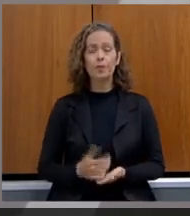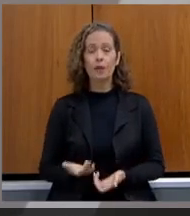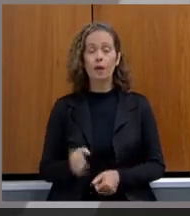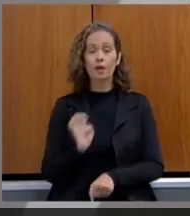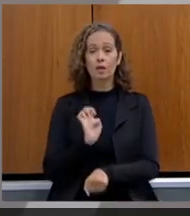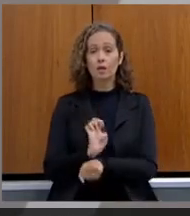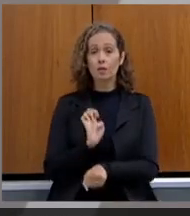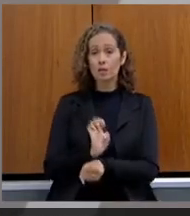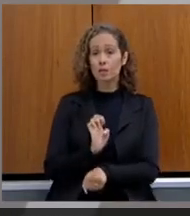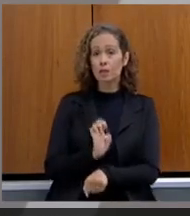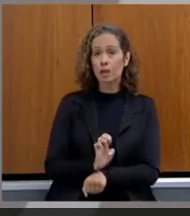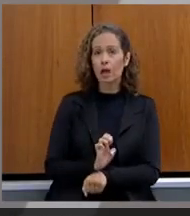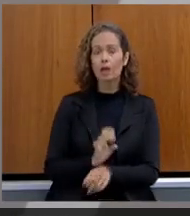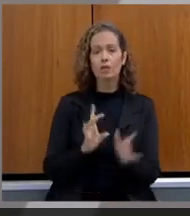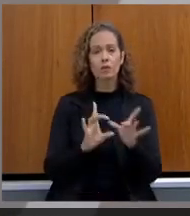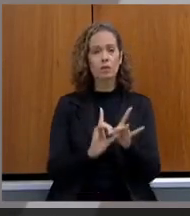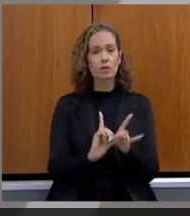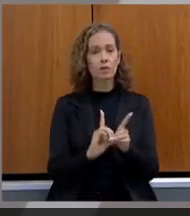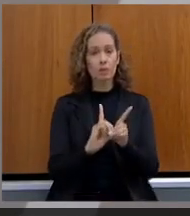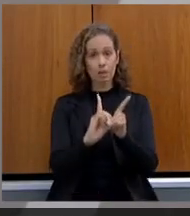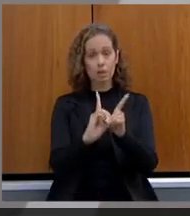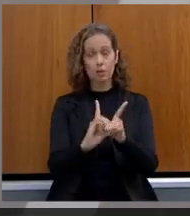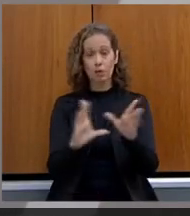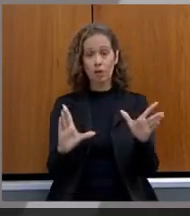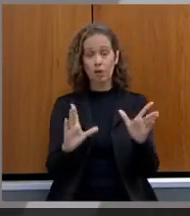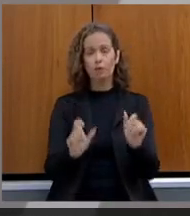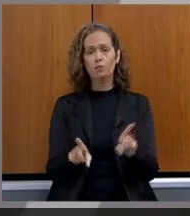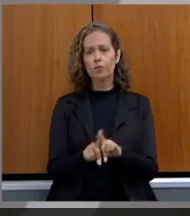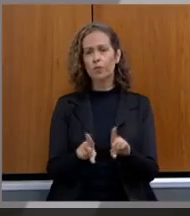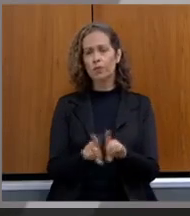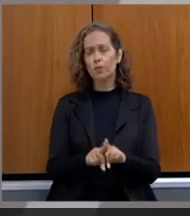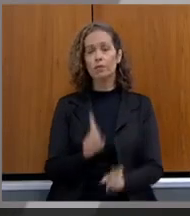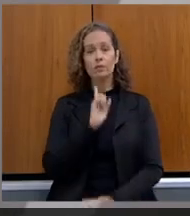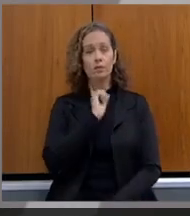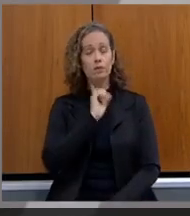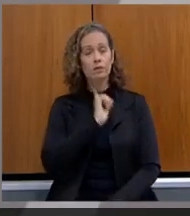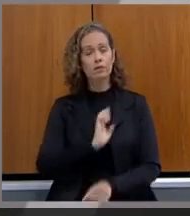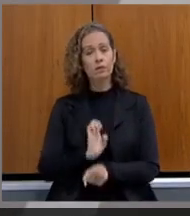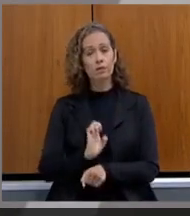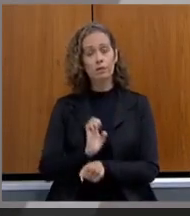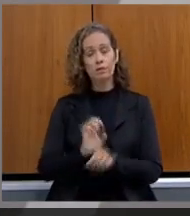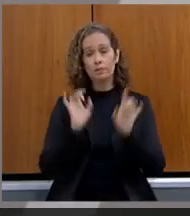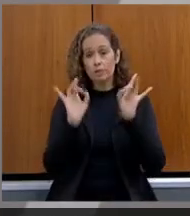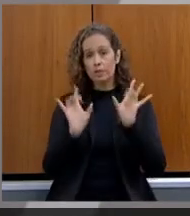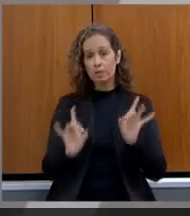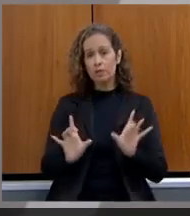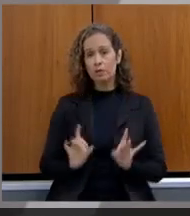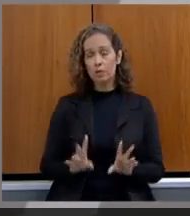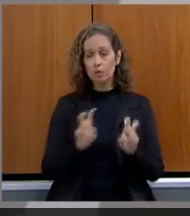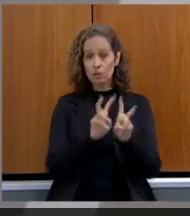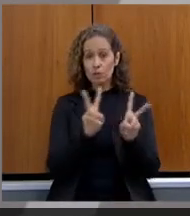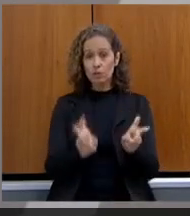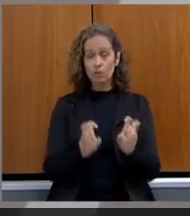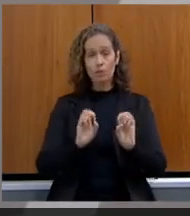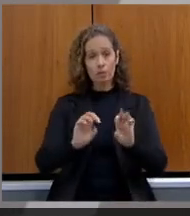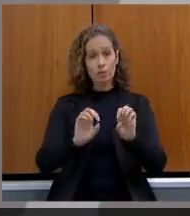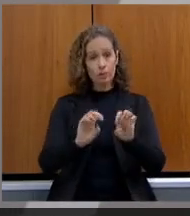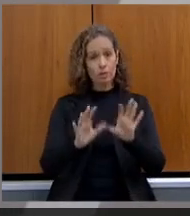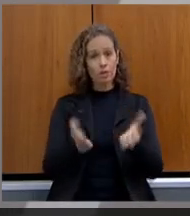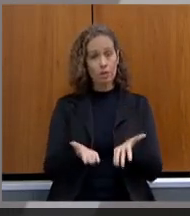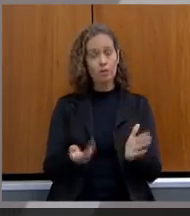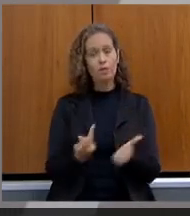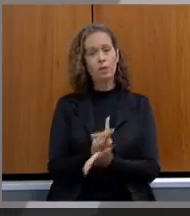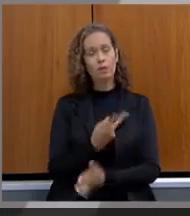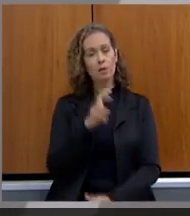ao estado democrático ao a instituição o estado de Minas Gerais e Especialmente na educação que aconteceu nessa